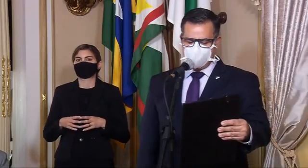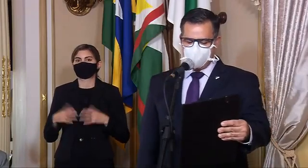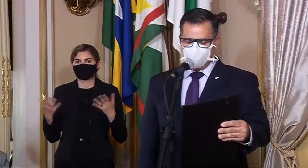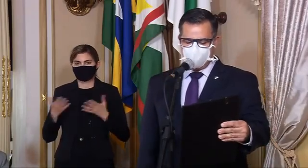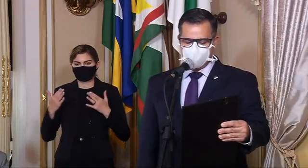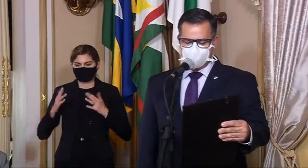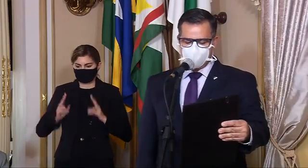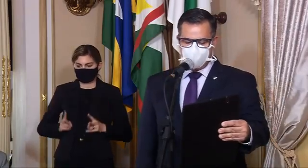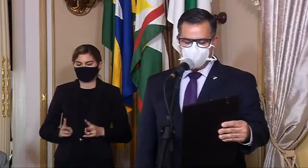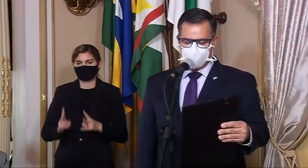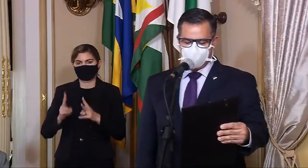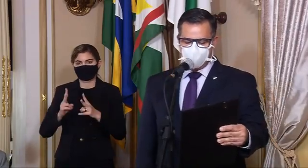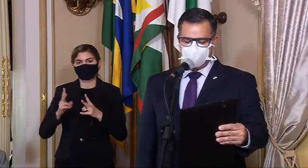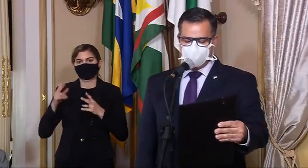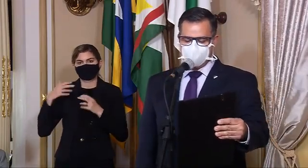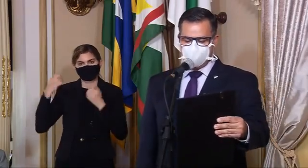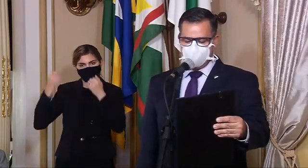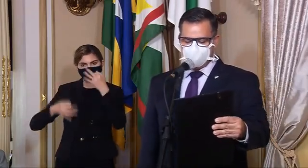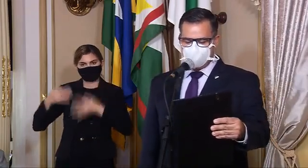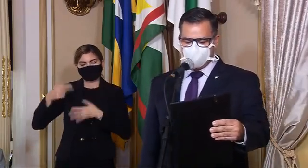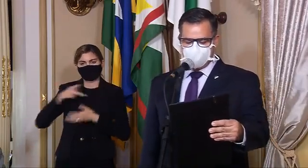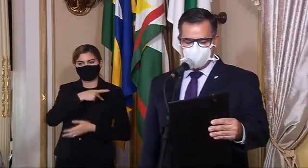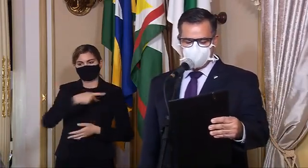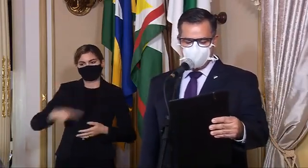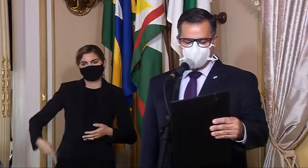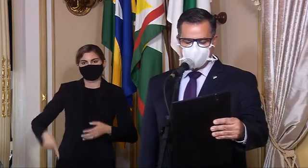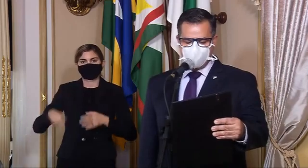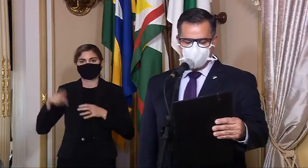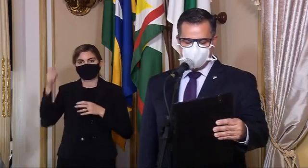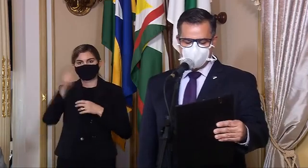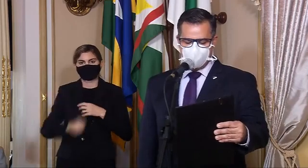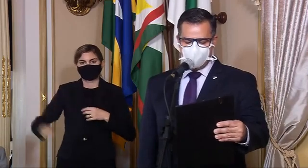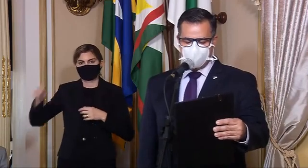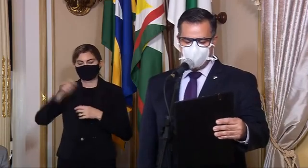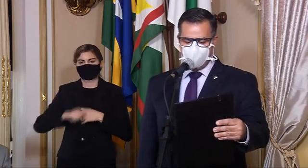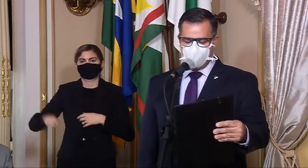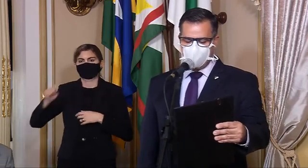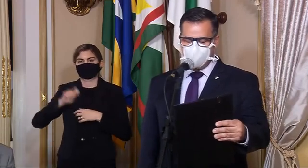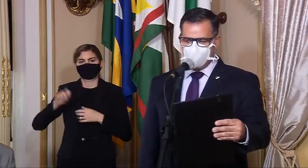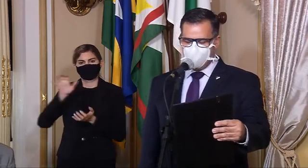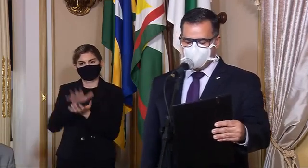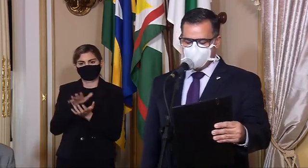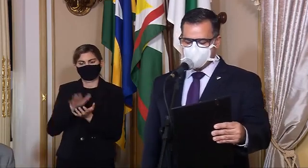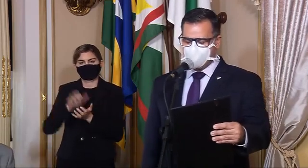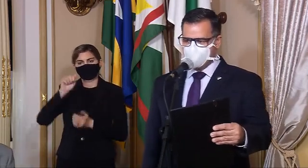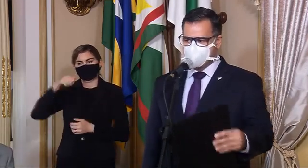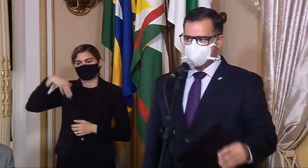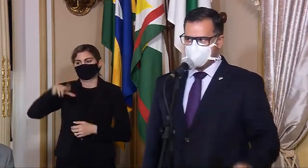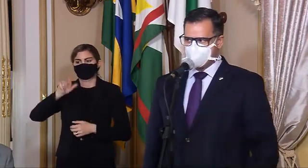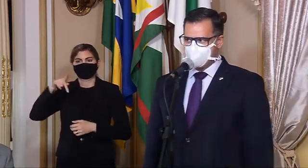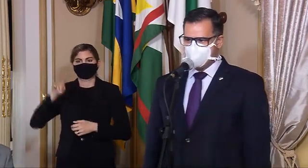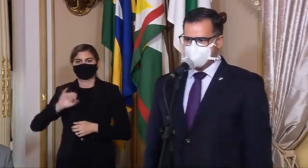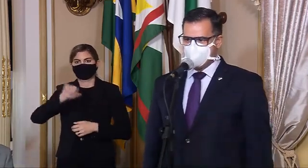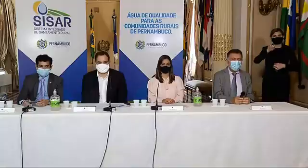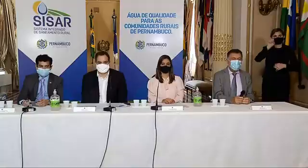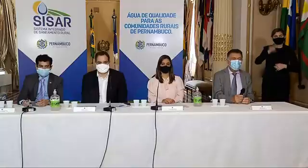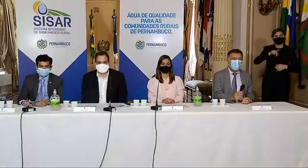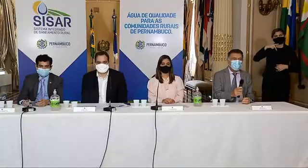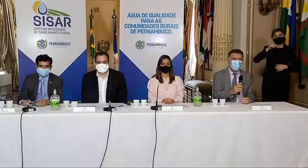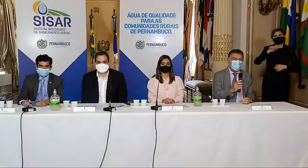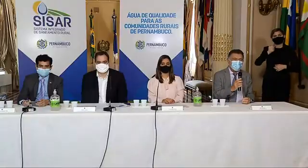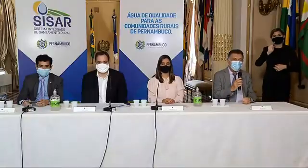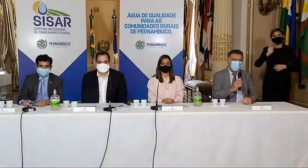e na sequência ouviremos as palavras do presidente da associação municipalista de Pernambuco amupe senhor José